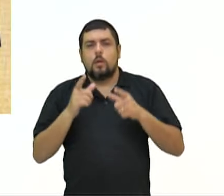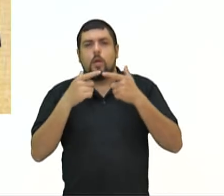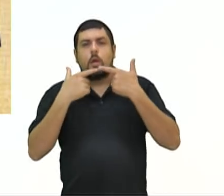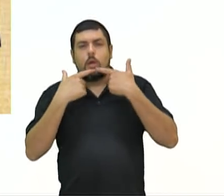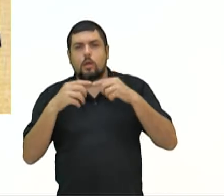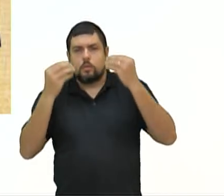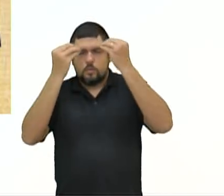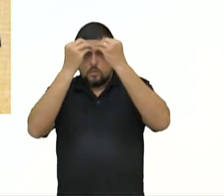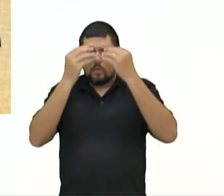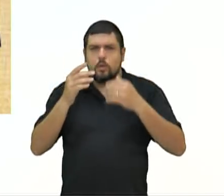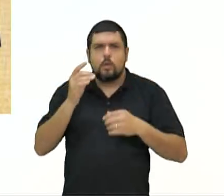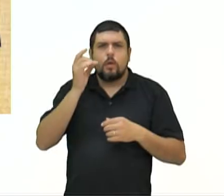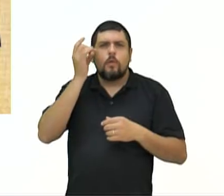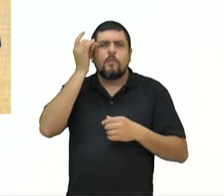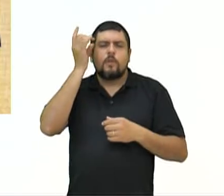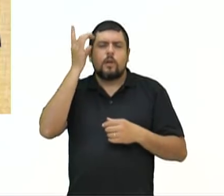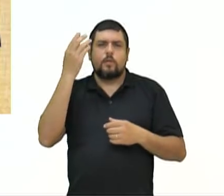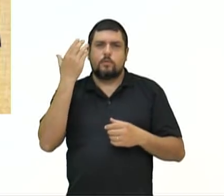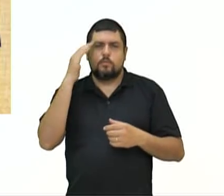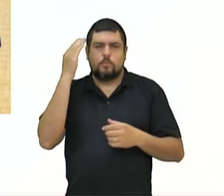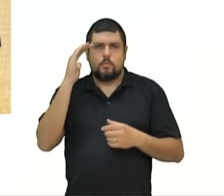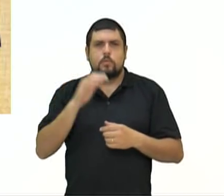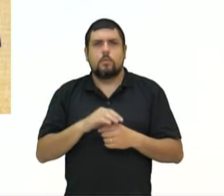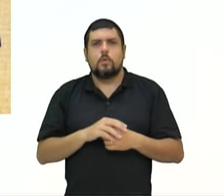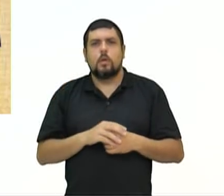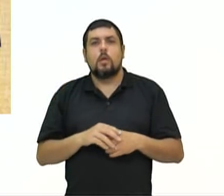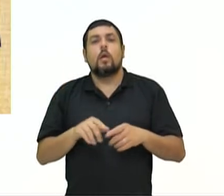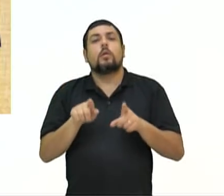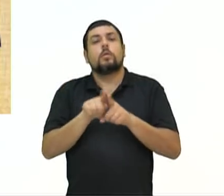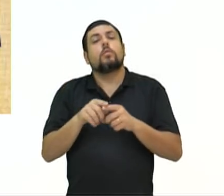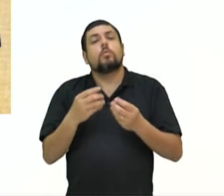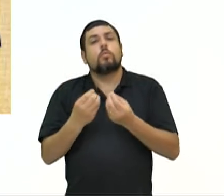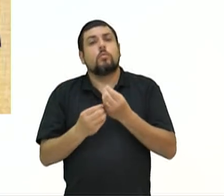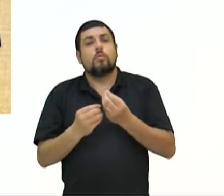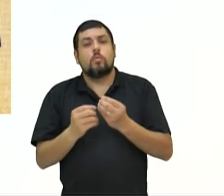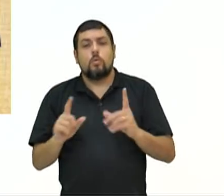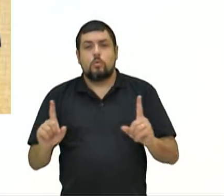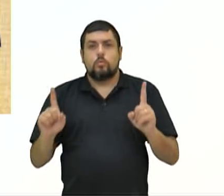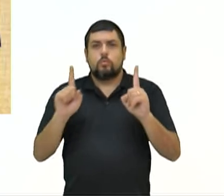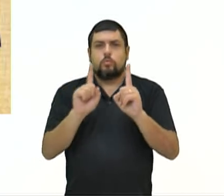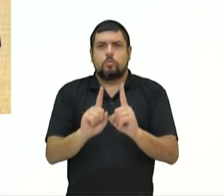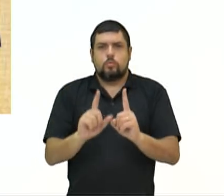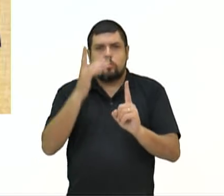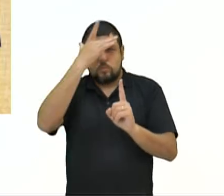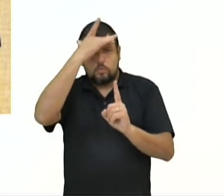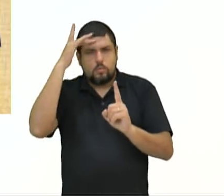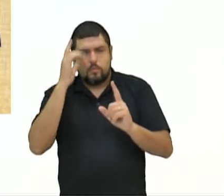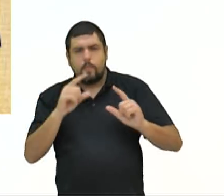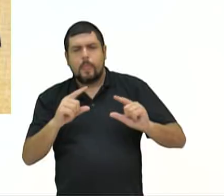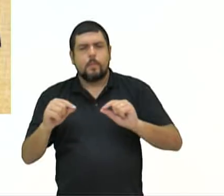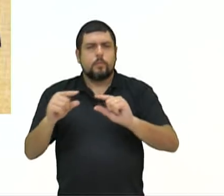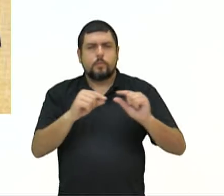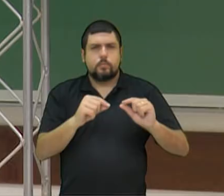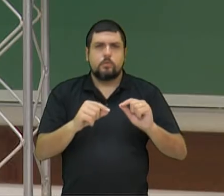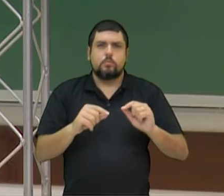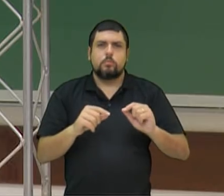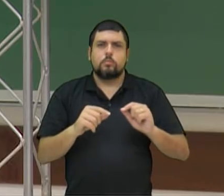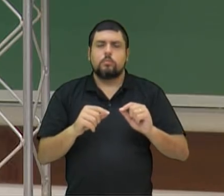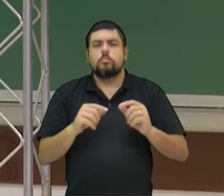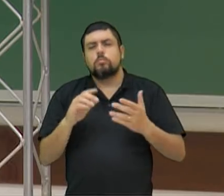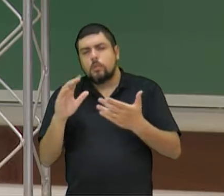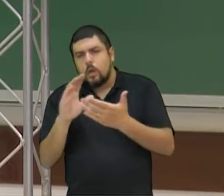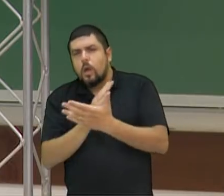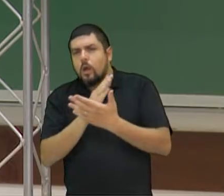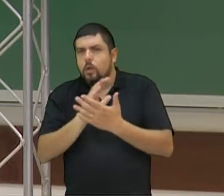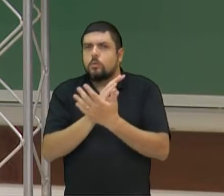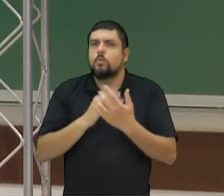possui imagens, sempre apresenta conversa de no mínimo 2 pessoas. Às vezes há os monólogos, né? A gente viu ali